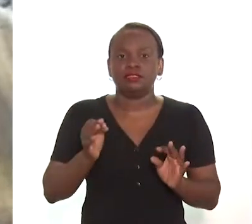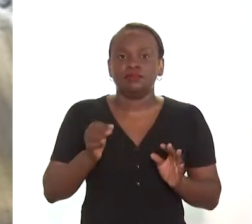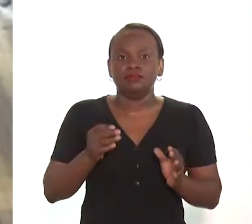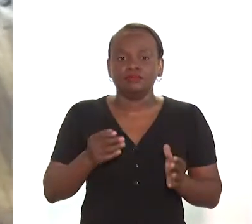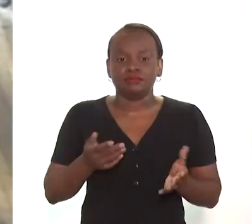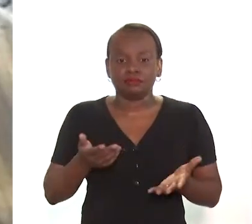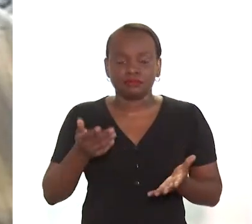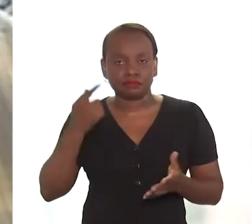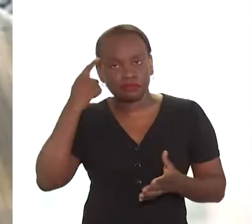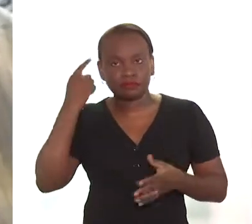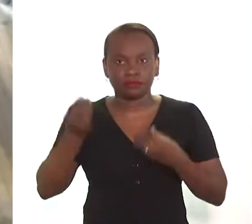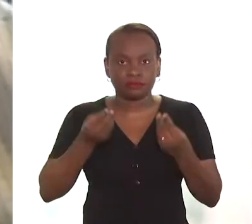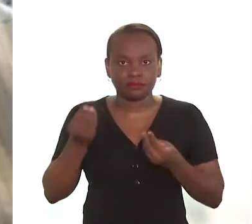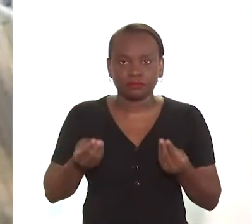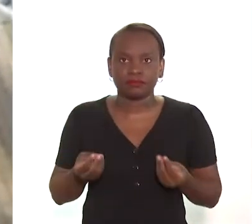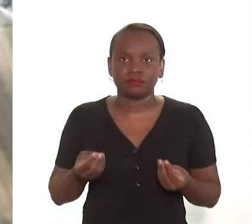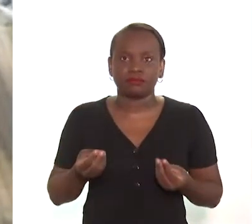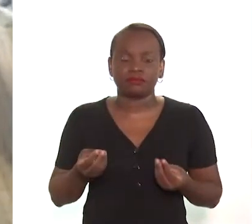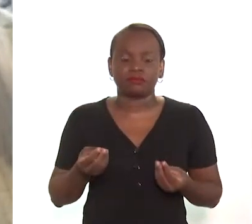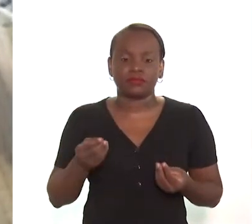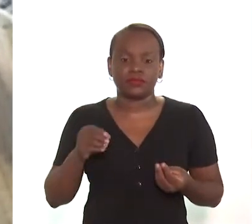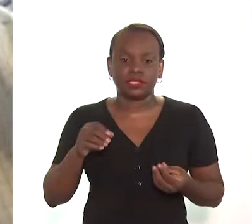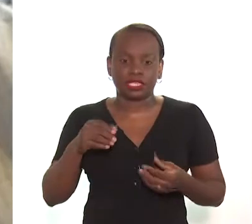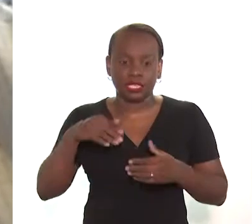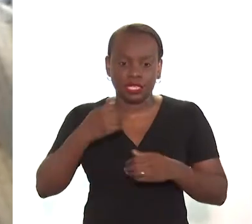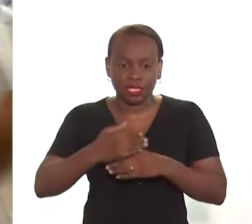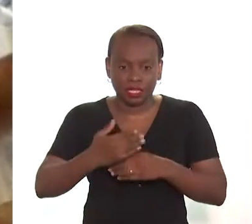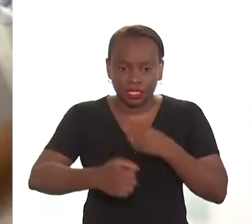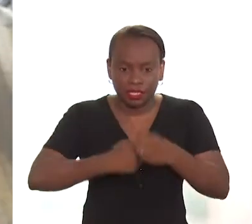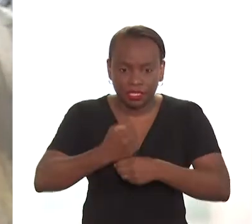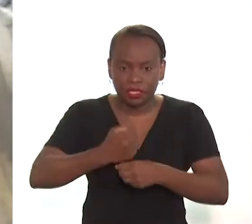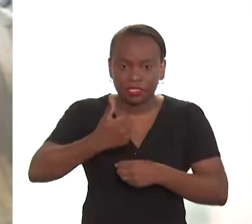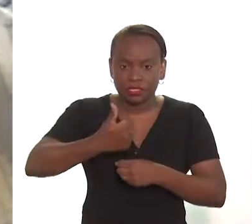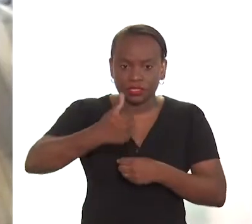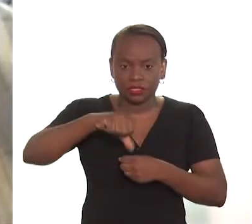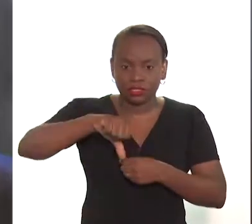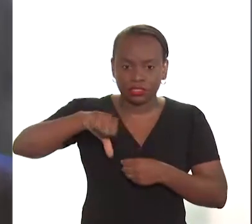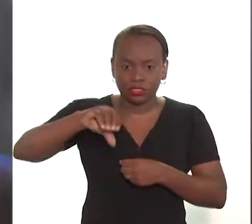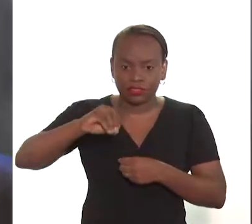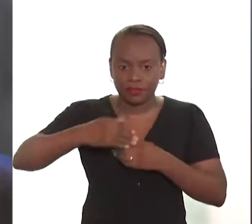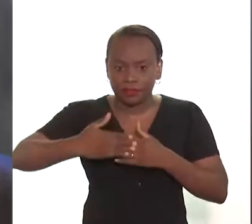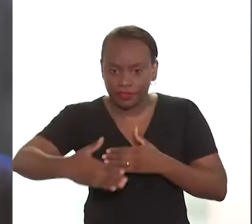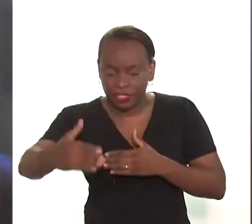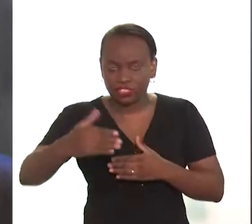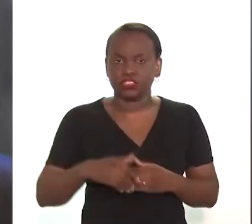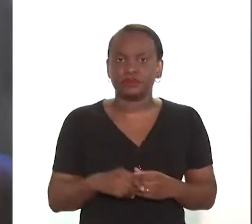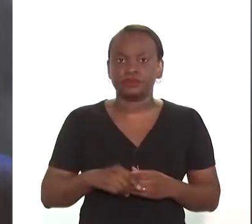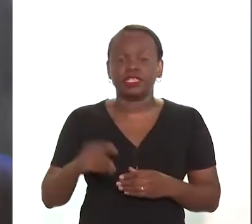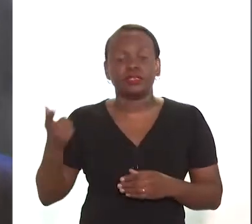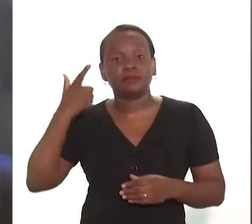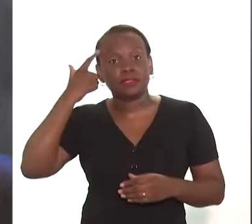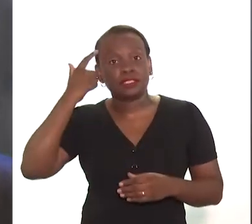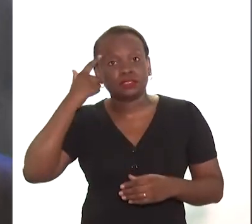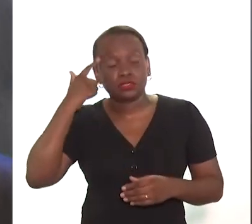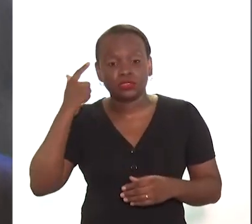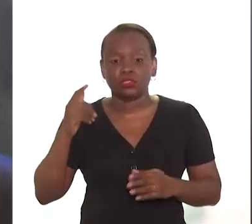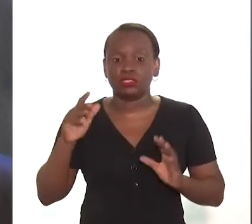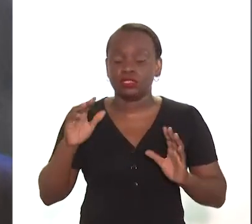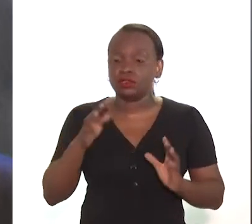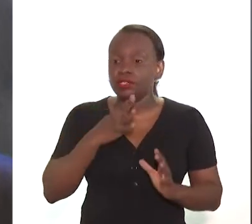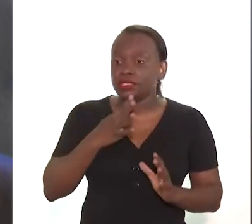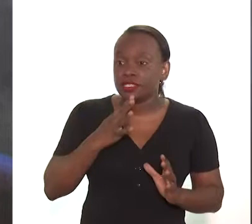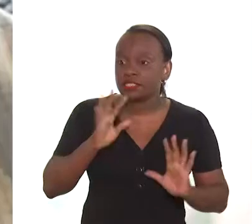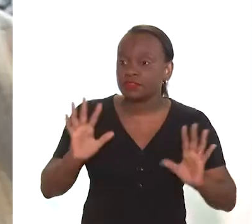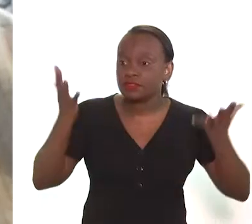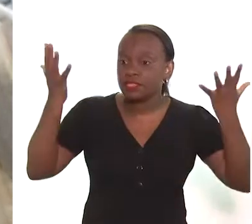fazer, preparar um plano que fosse de 90 em diante. E a ideia foi conhecer os grandes